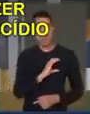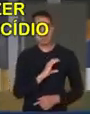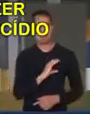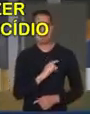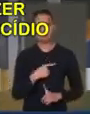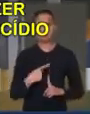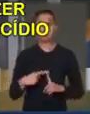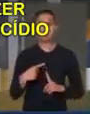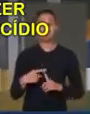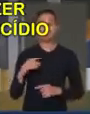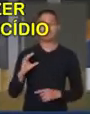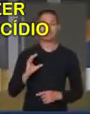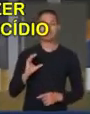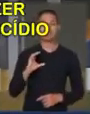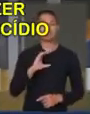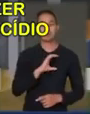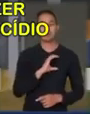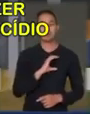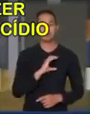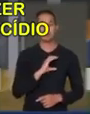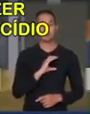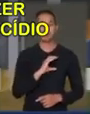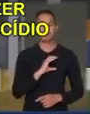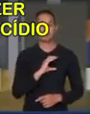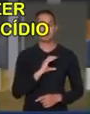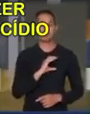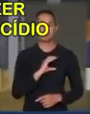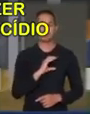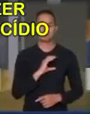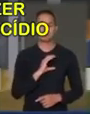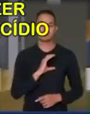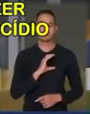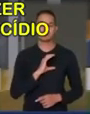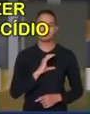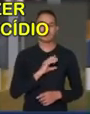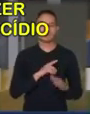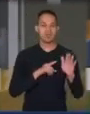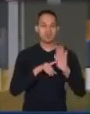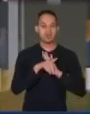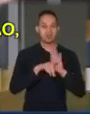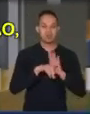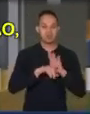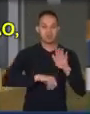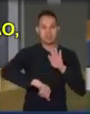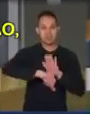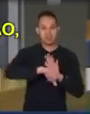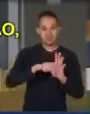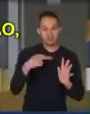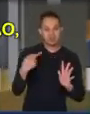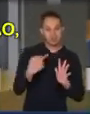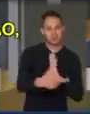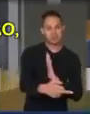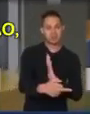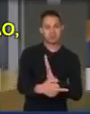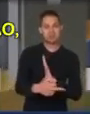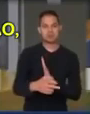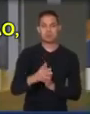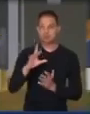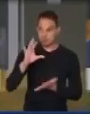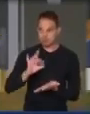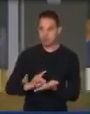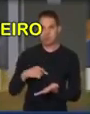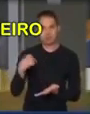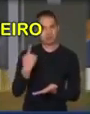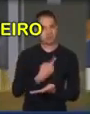comissão que vai fazer uma investigação de crime de genocídio. E, de fato, nós somos contra essa